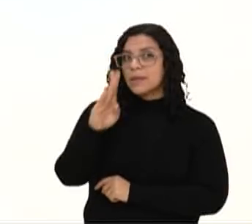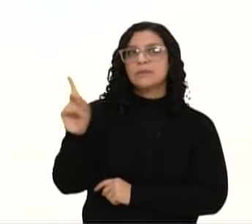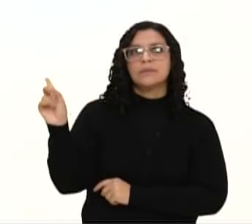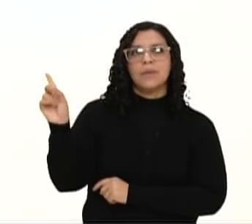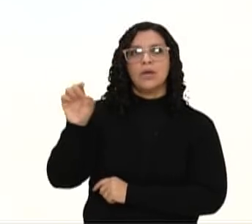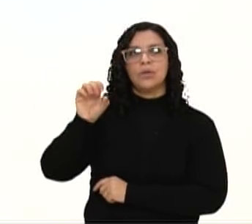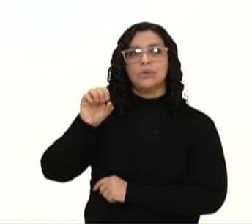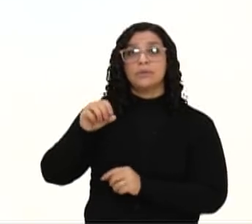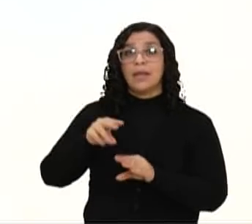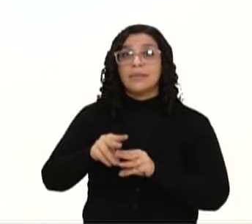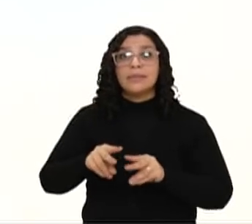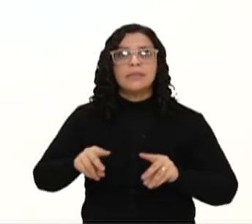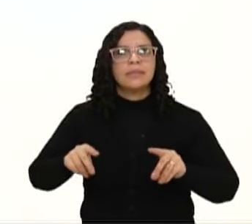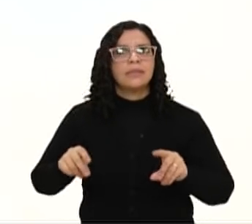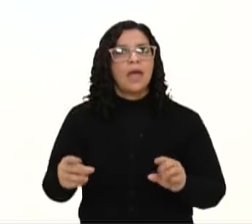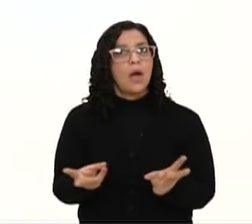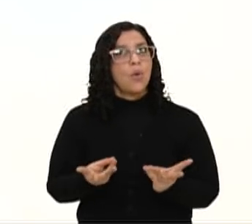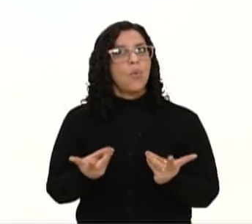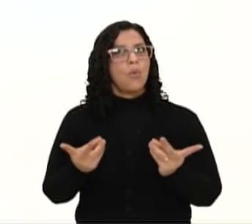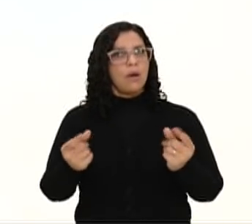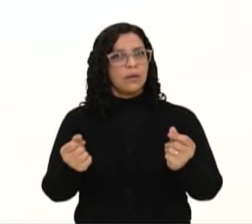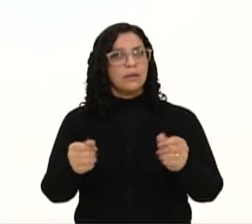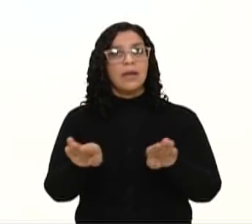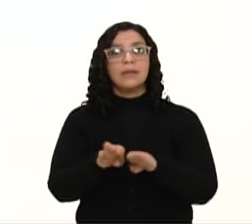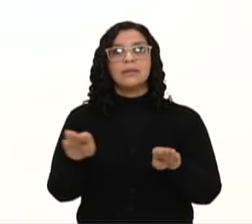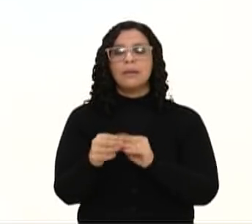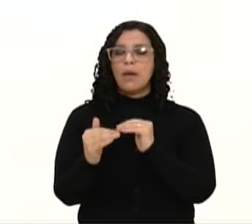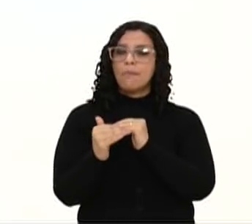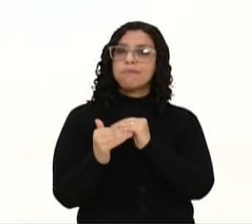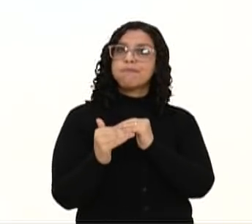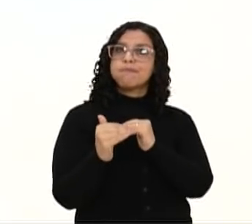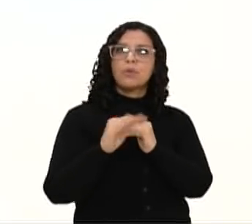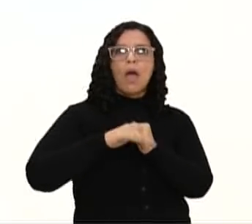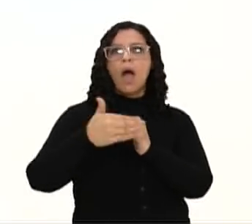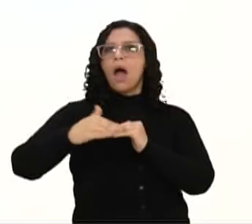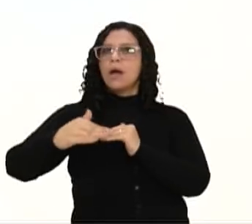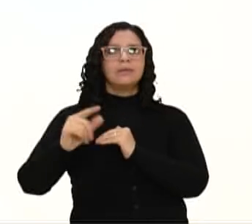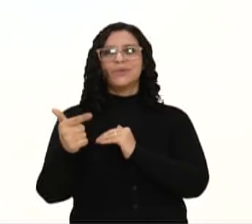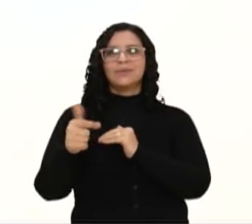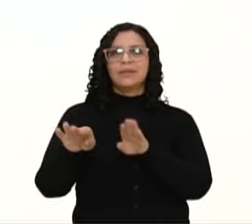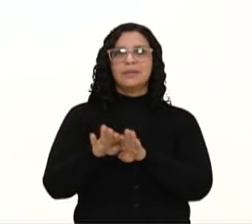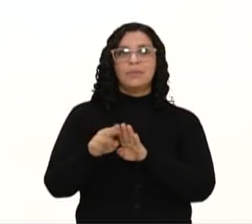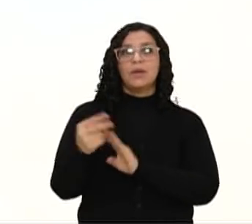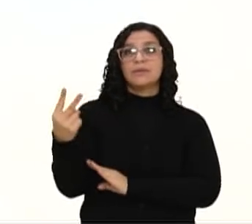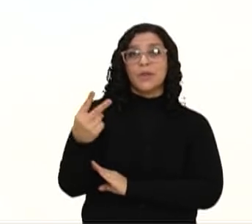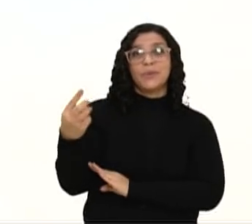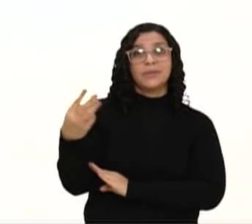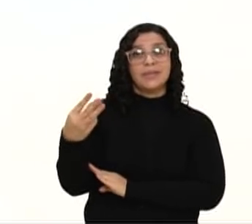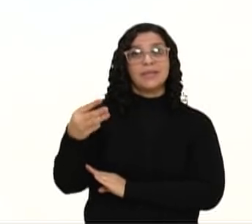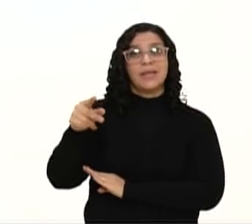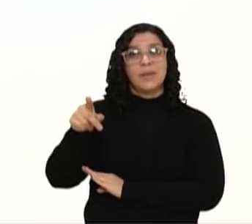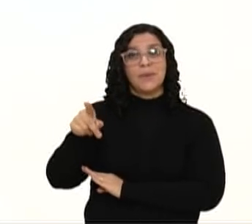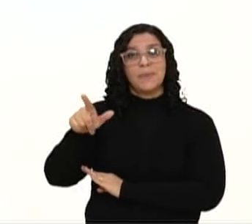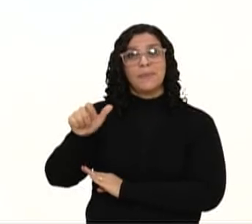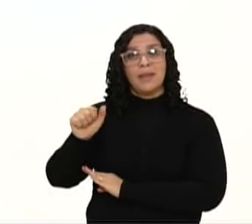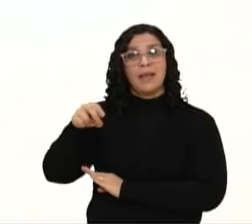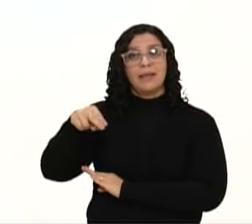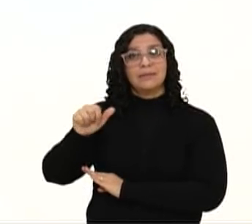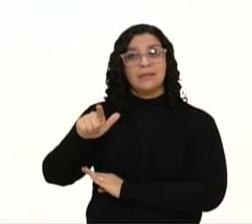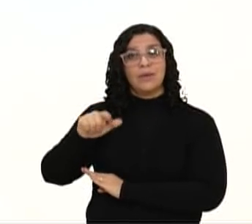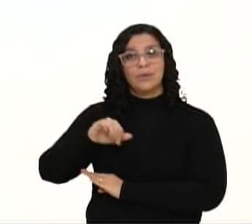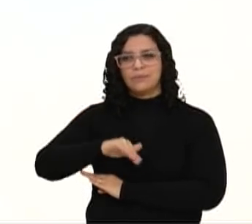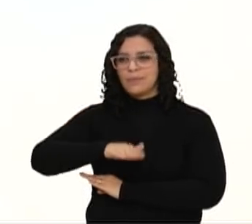Principalmente solos férteis e o relevo pouco acidentado no segundo e terceiro planaltos. Então,